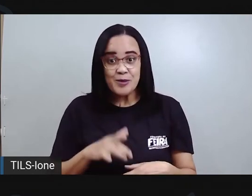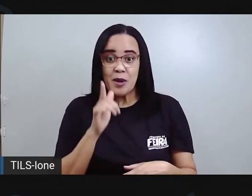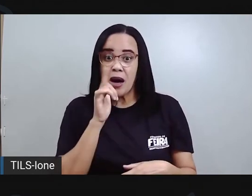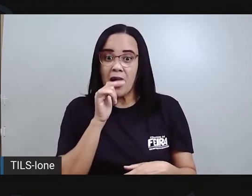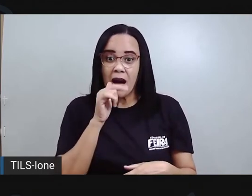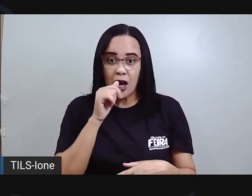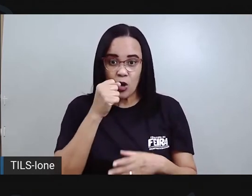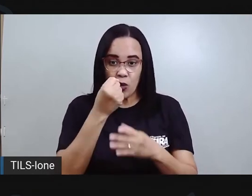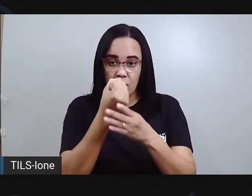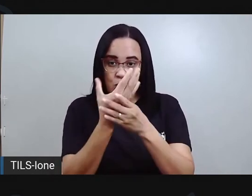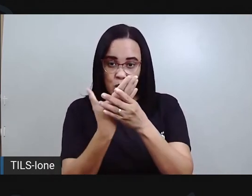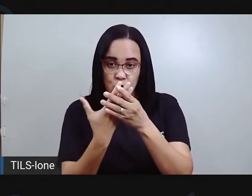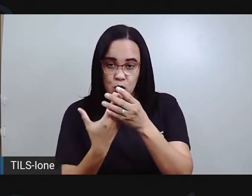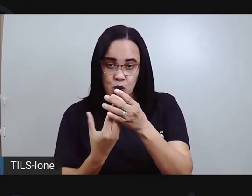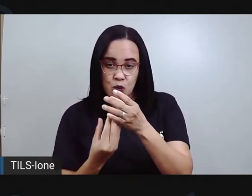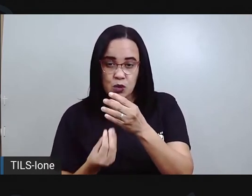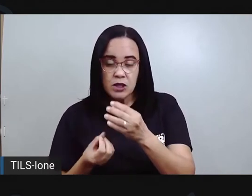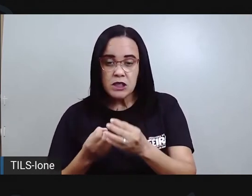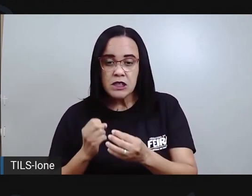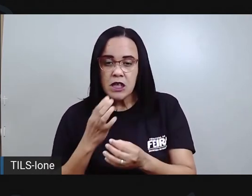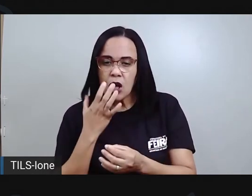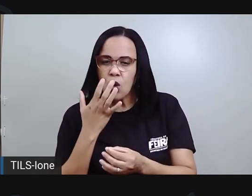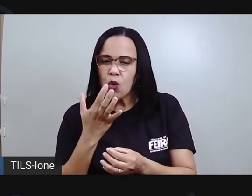escorrendo e as cores vão se